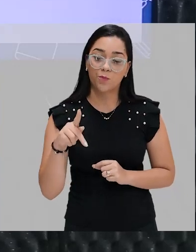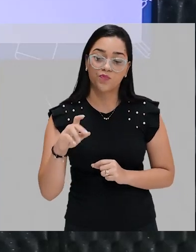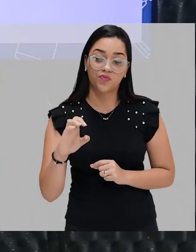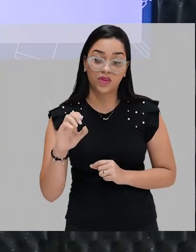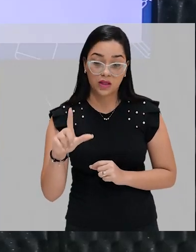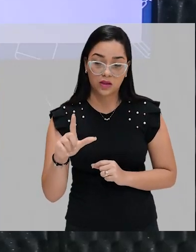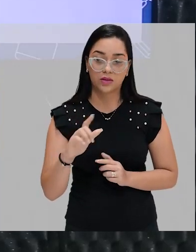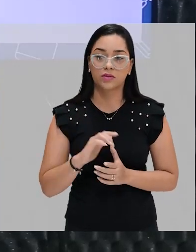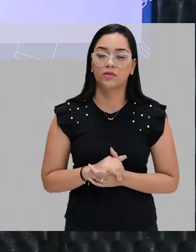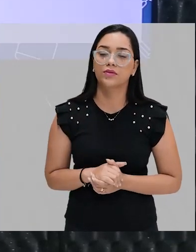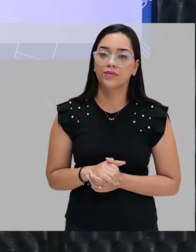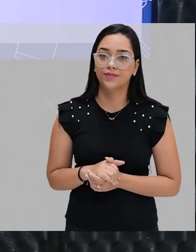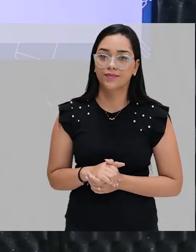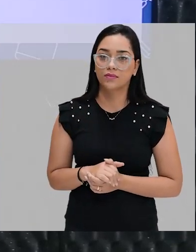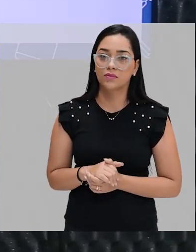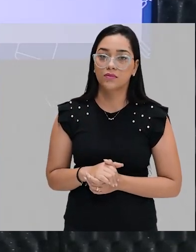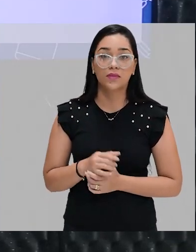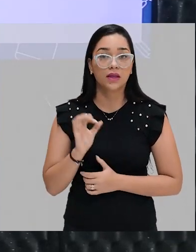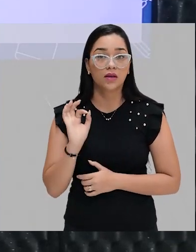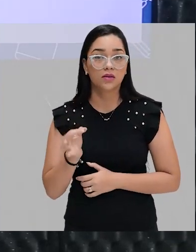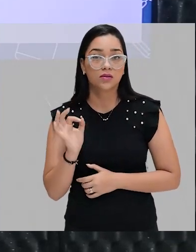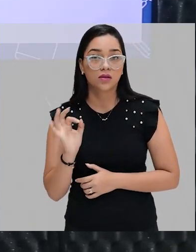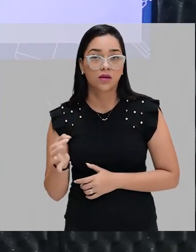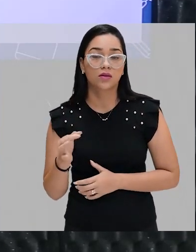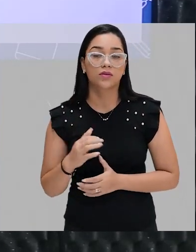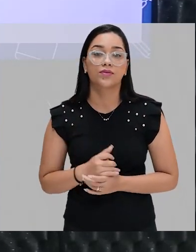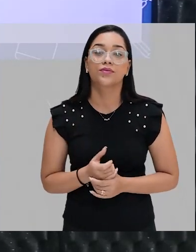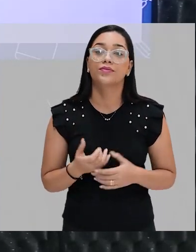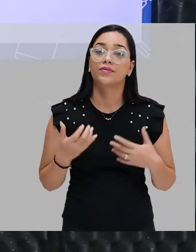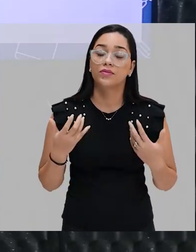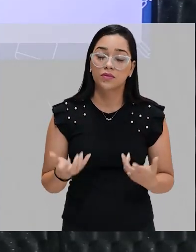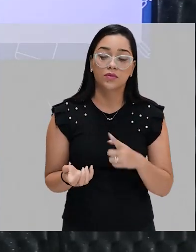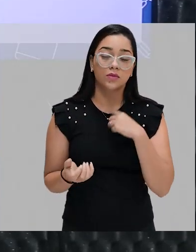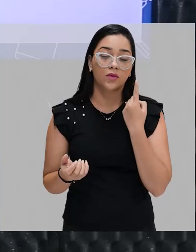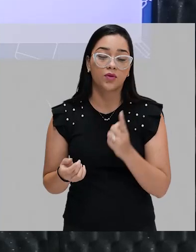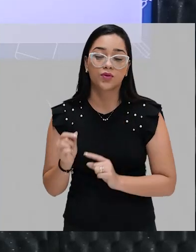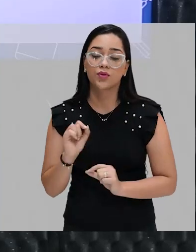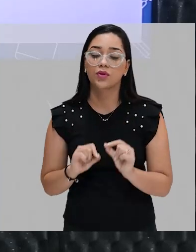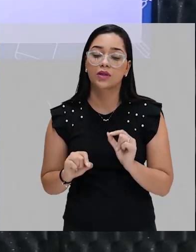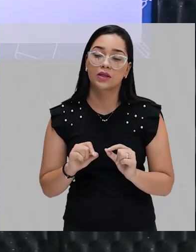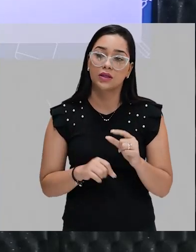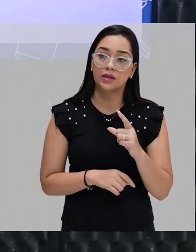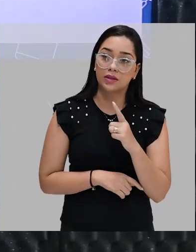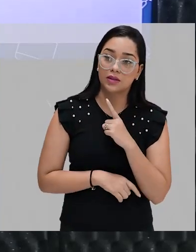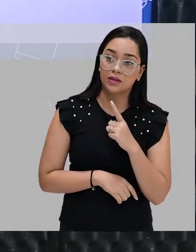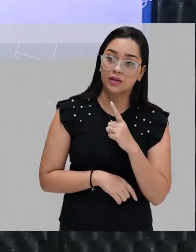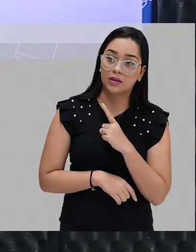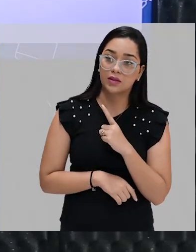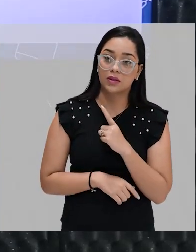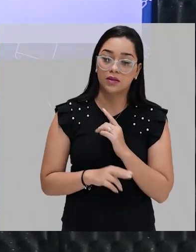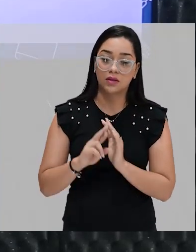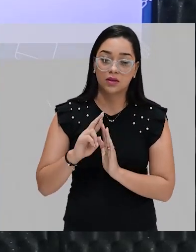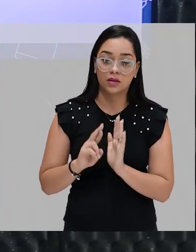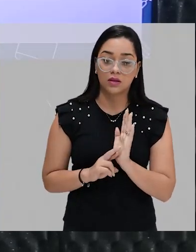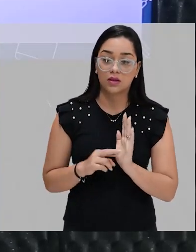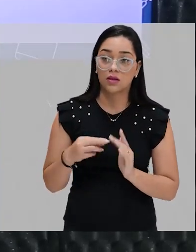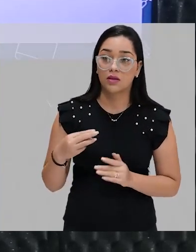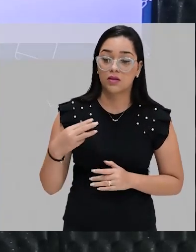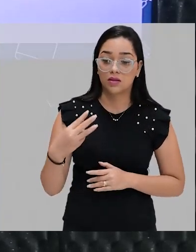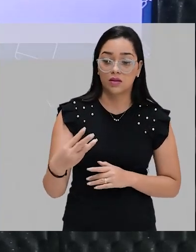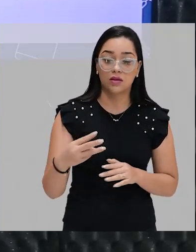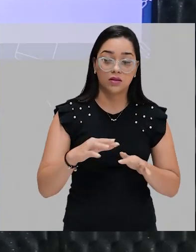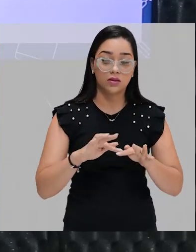de potássio. Show de bola? Então, nós estabelecemos o que, turminha? Estabelecemos uma regra de 3. Uma regra de